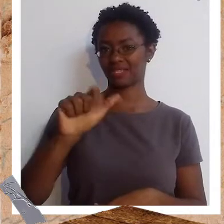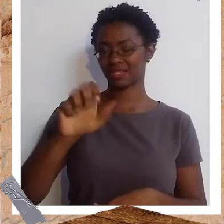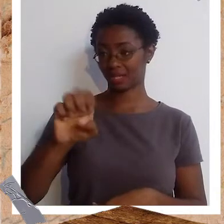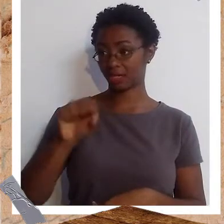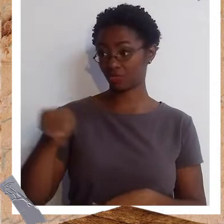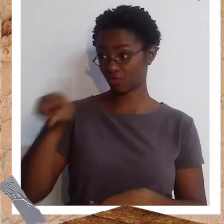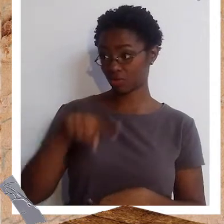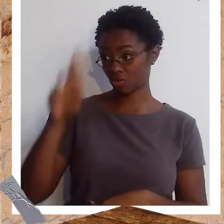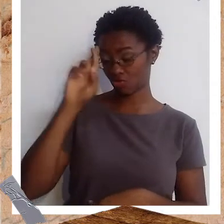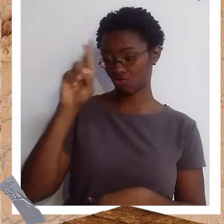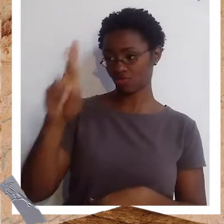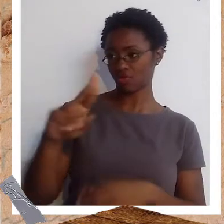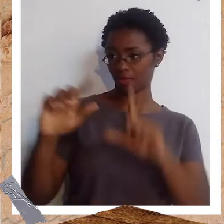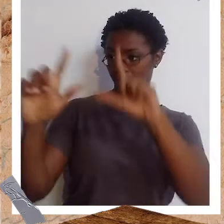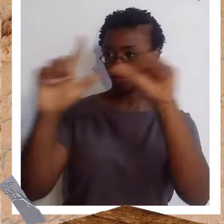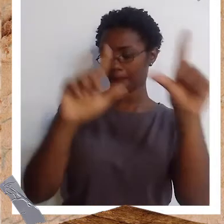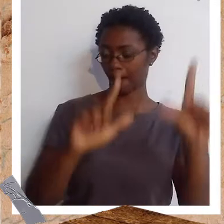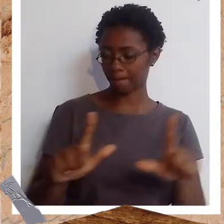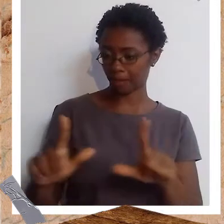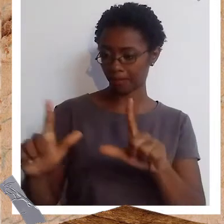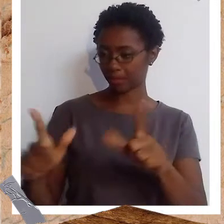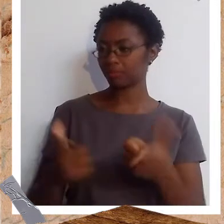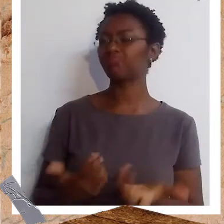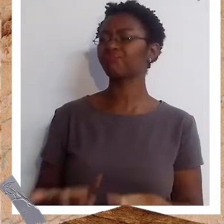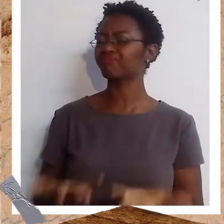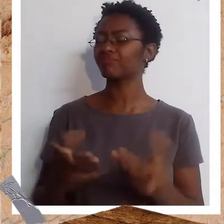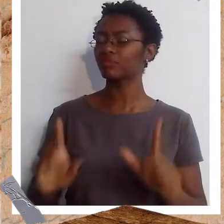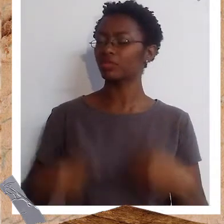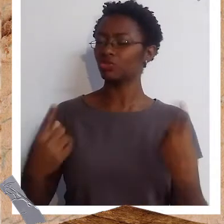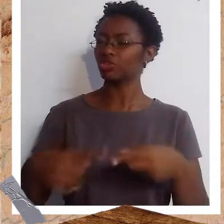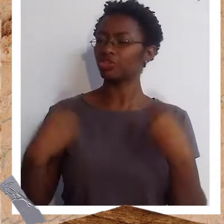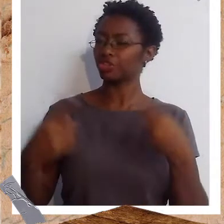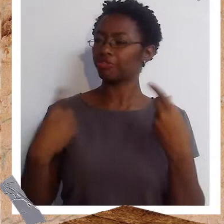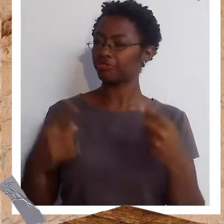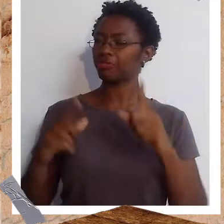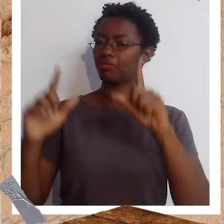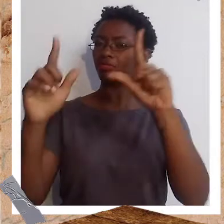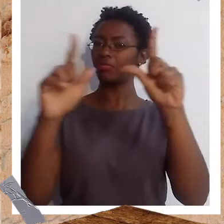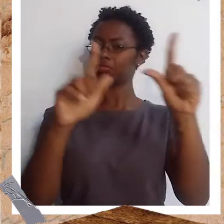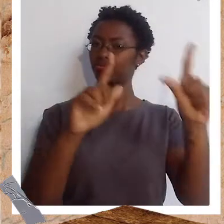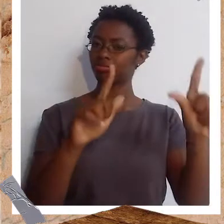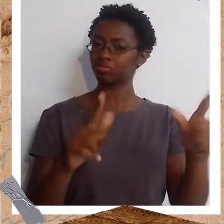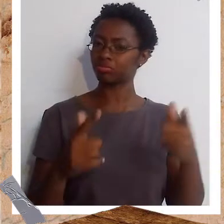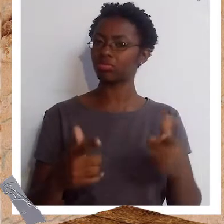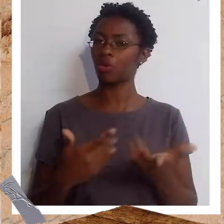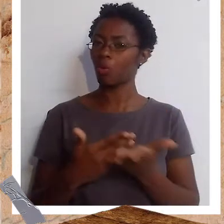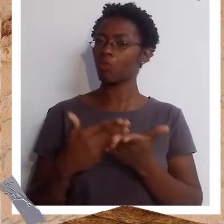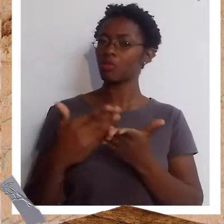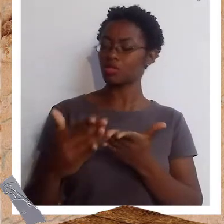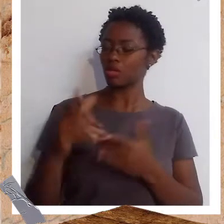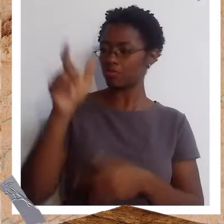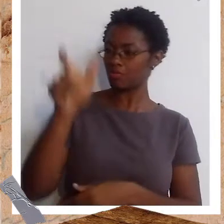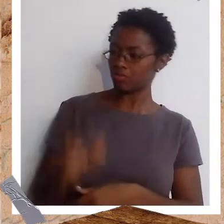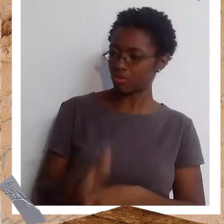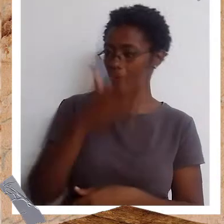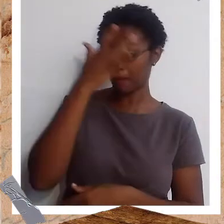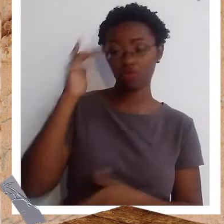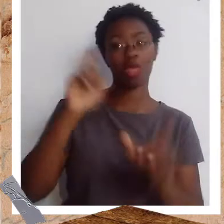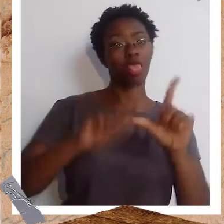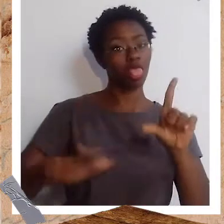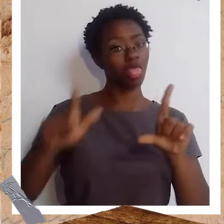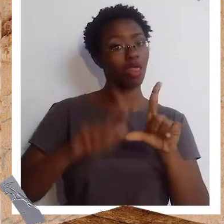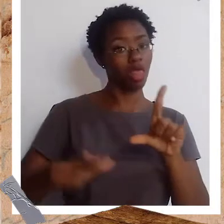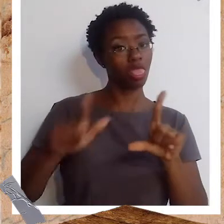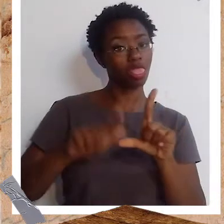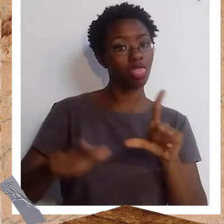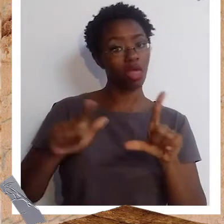da exposição. O desafio de fazer uma exposição a partir de uma personagem literária, né? A